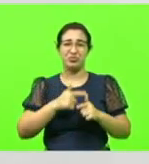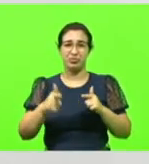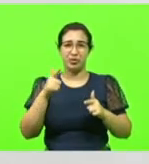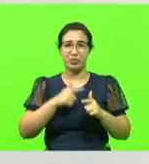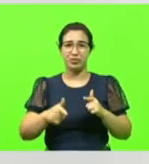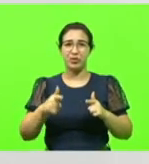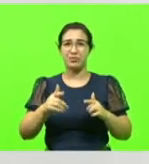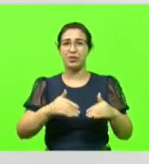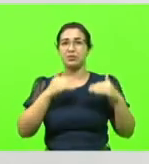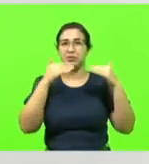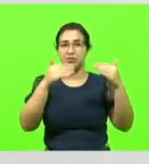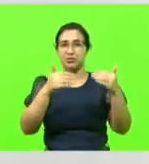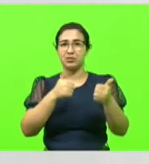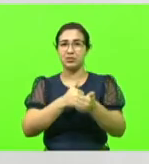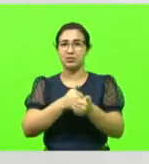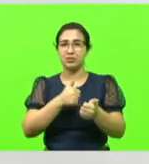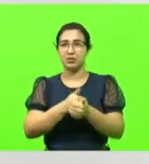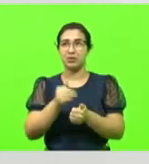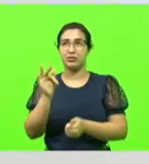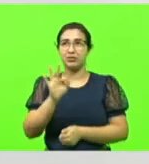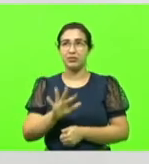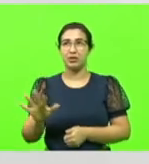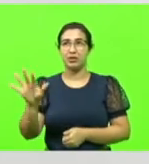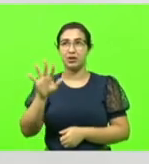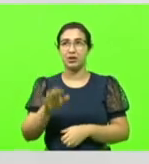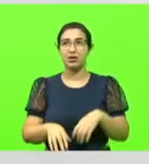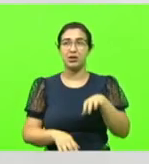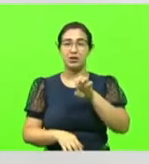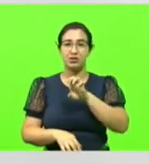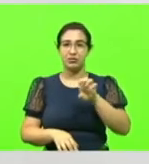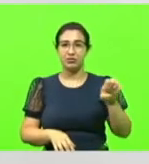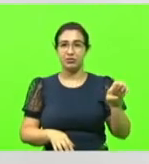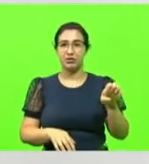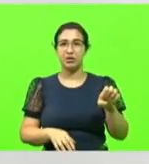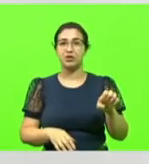o puxadinho do PT e da esquerda.